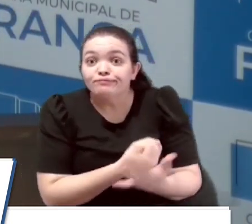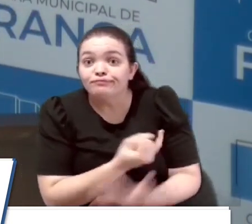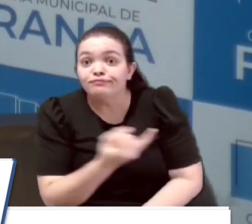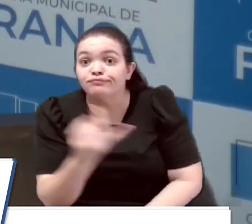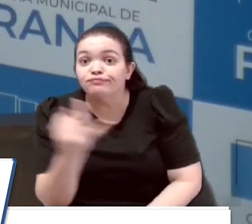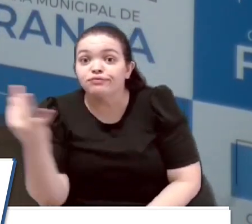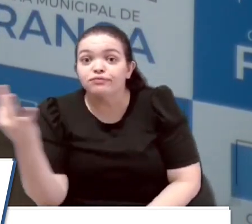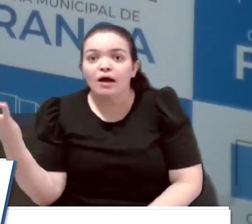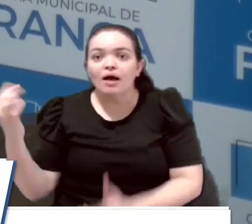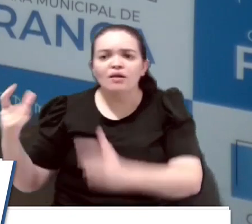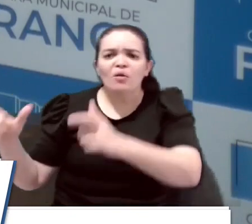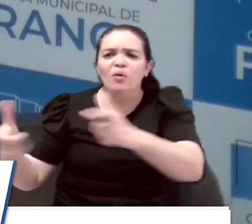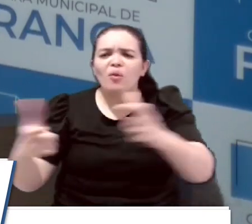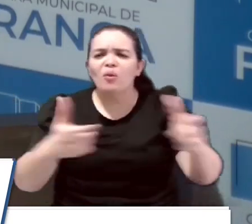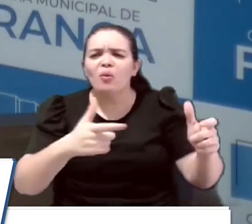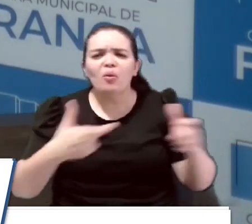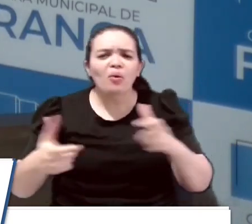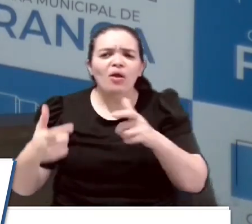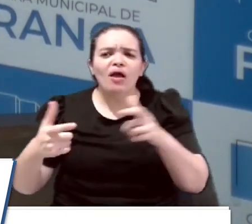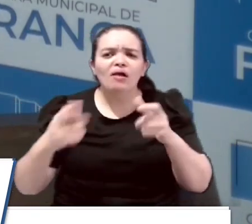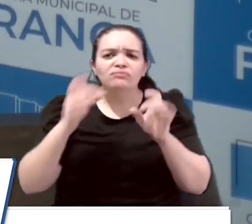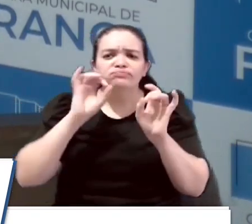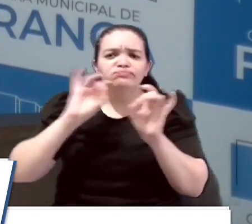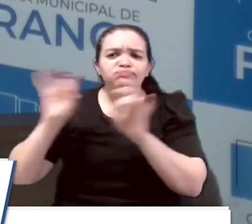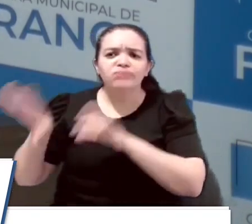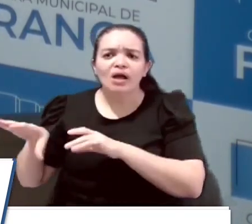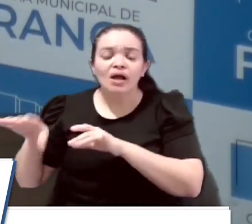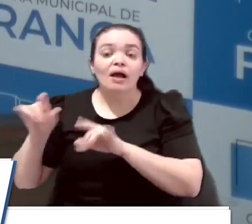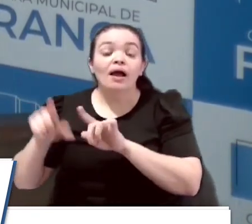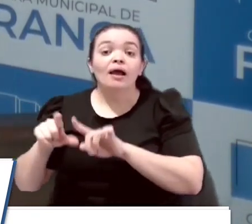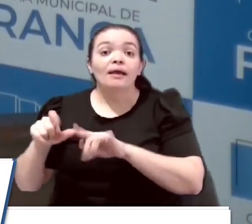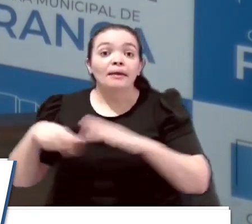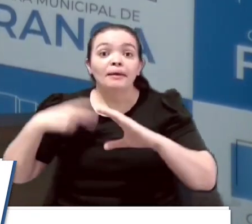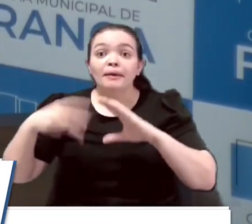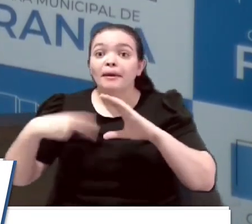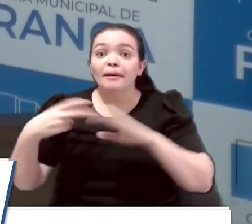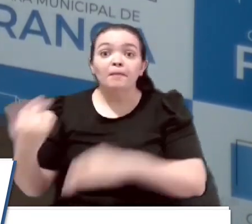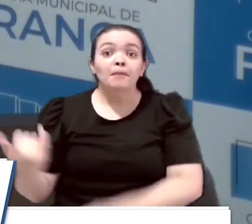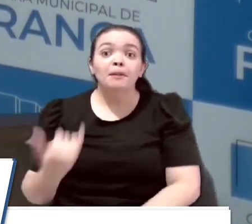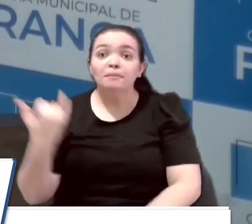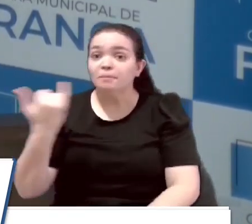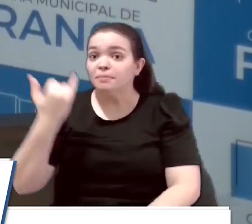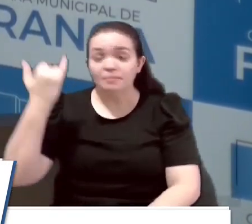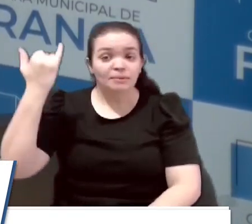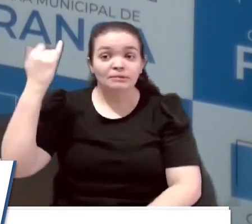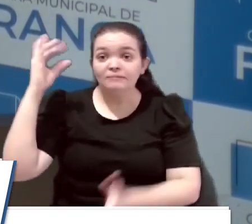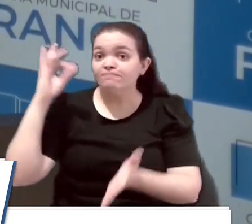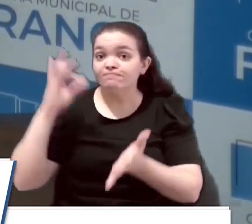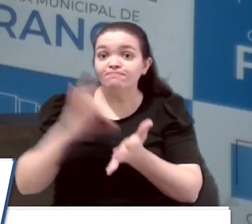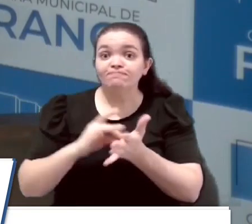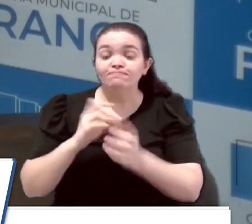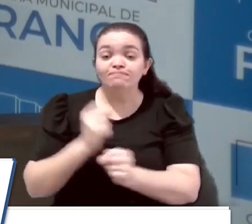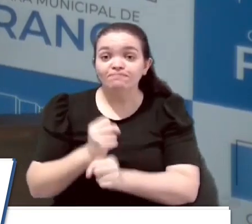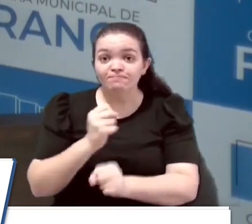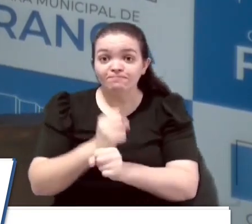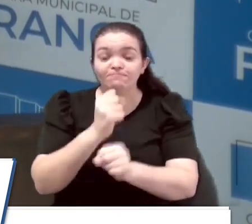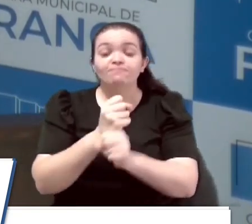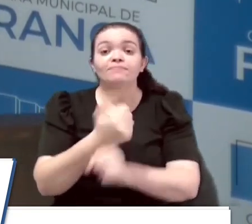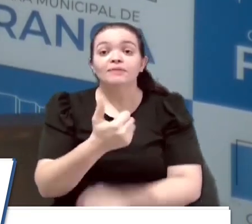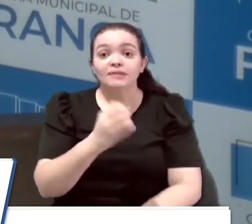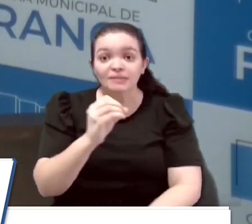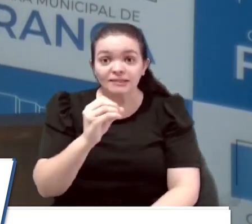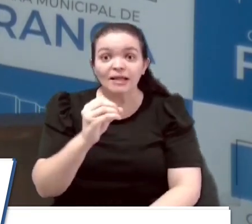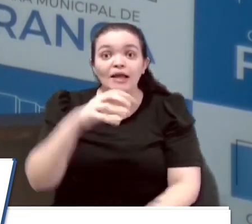abandonadas na nossa cidade, que a Câmara foi fundamental, onde nós temos a construção de 10